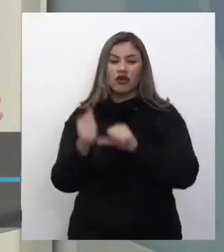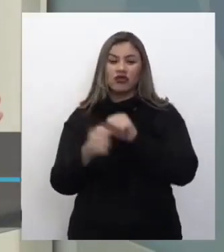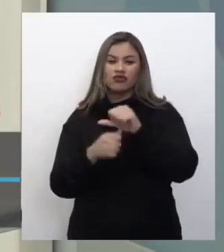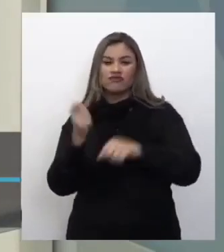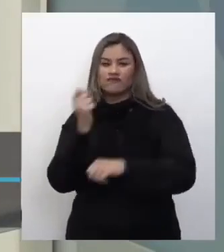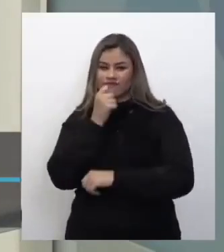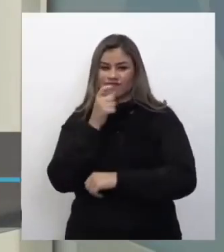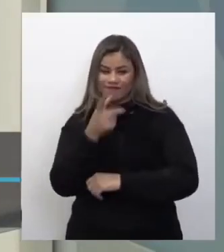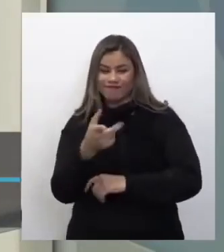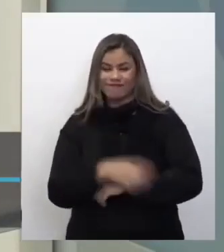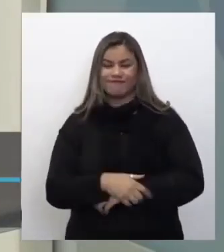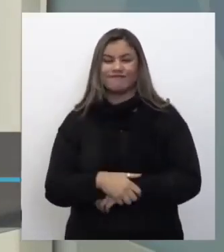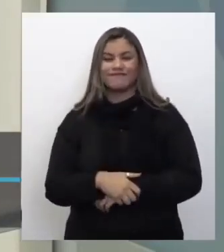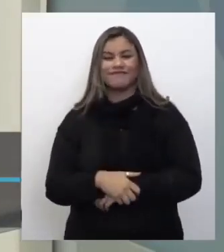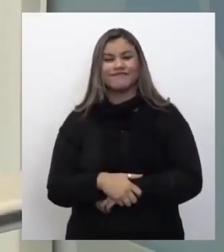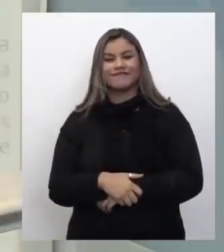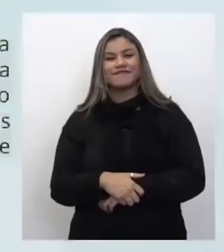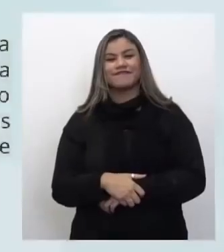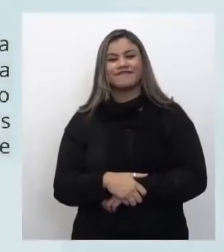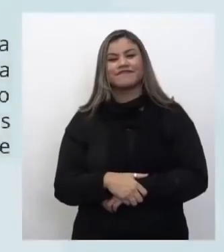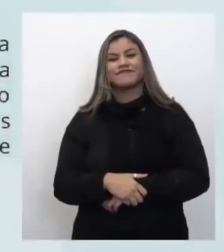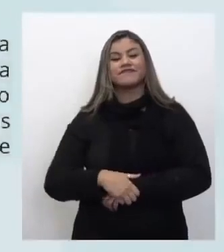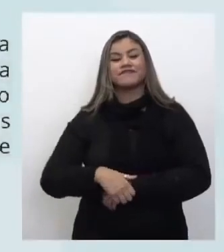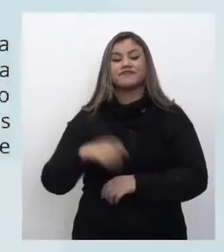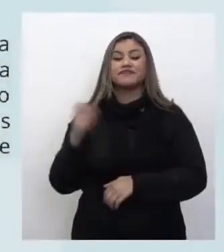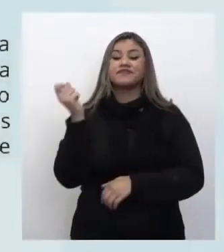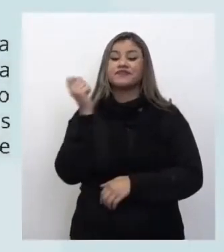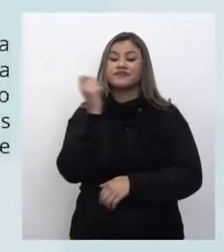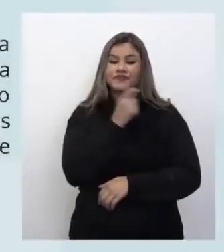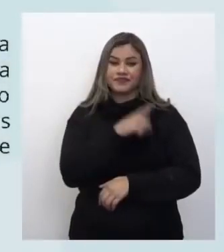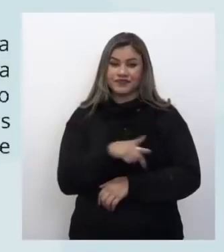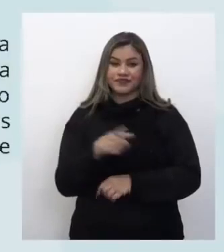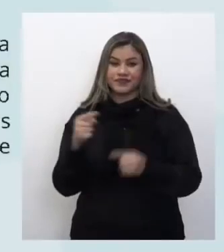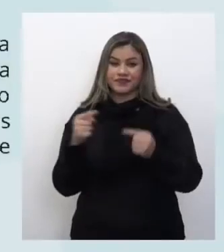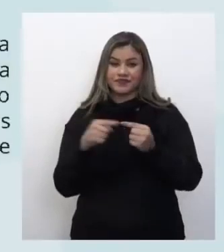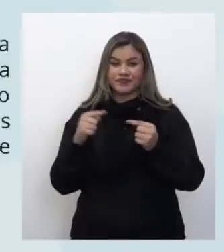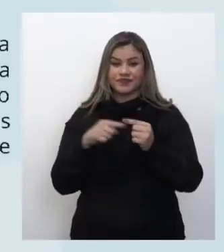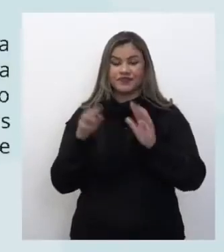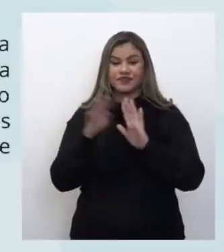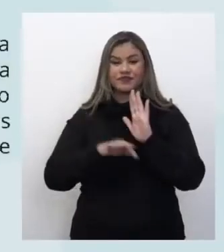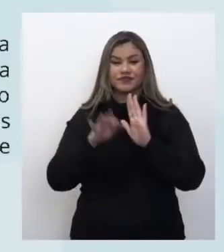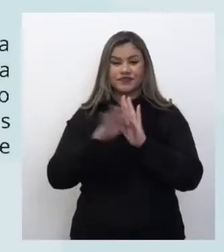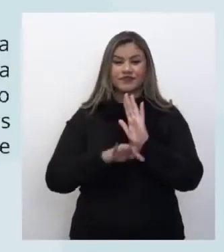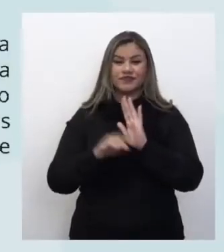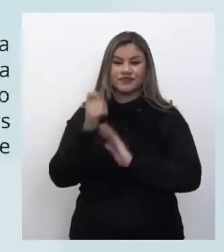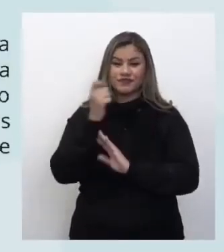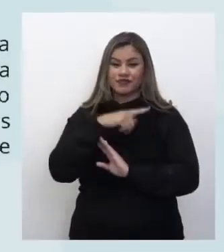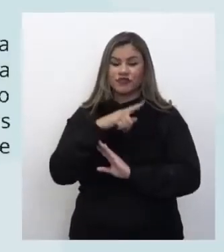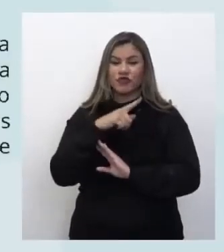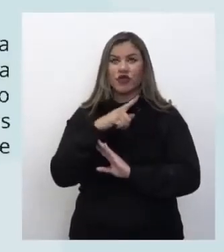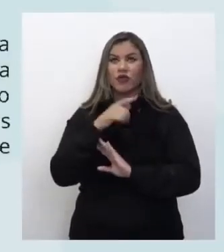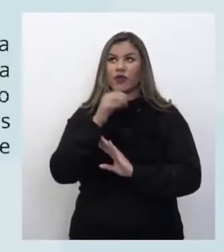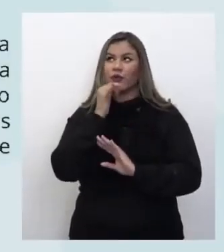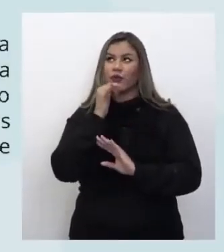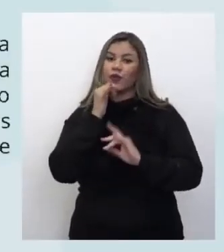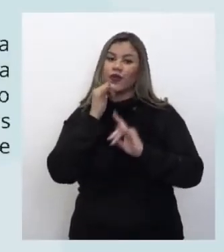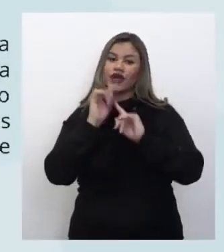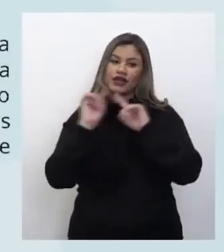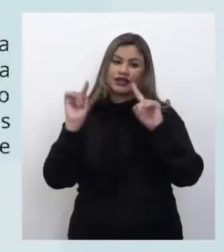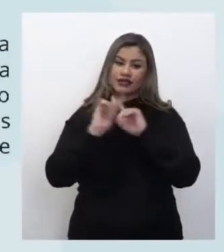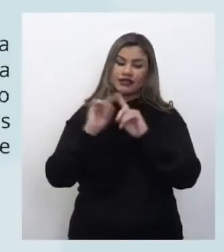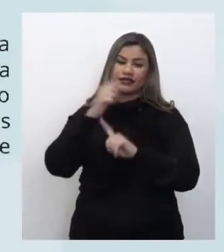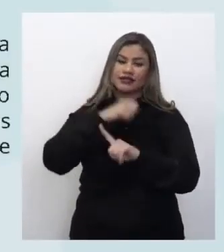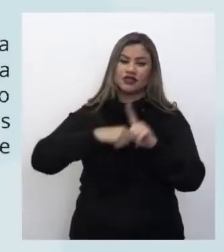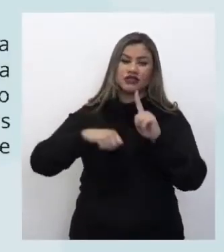uma coisa engraçada. Comédia, representação de textos humorísticos, visa criticar os defeitos humanos e da